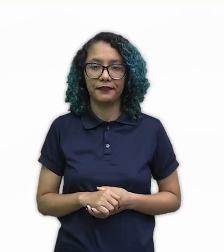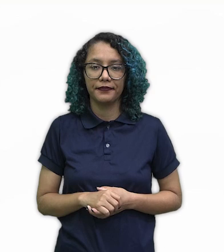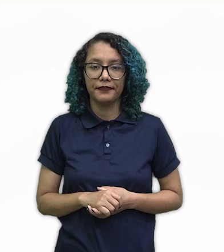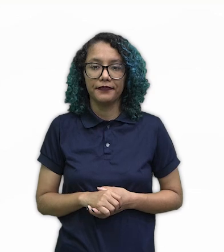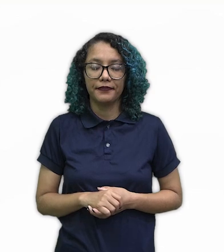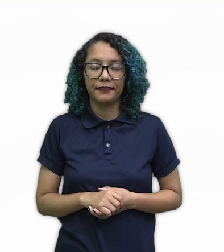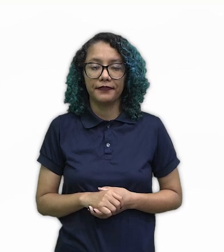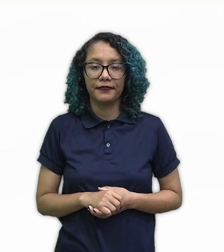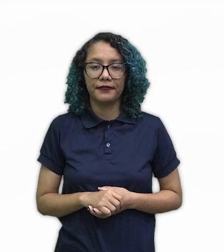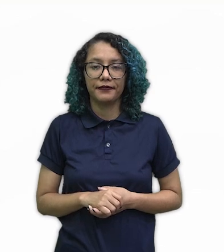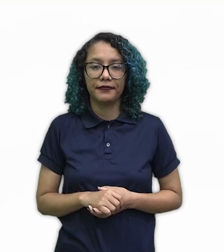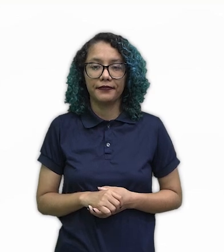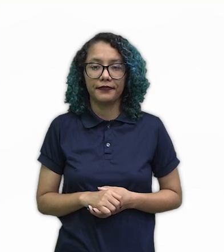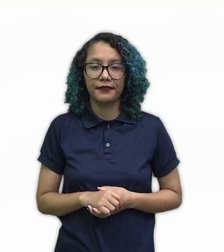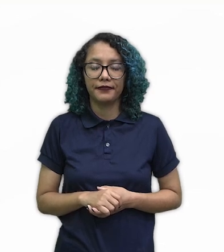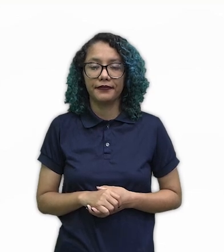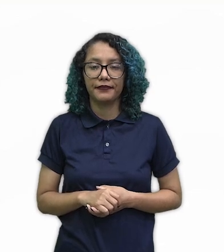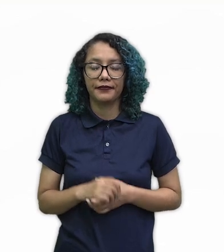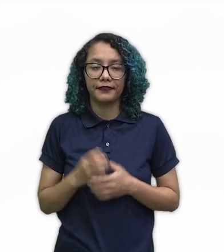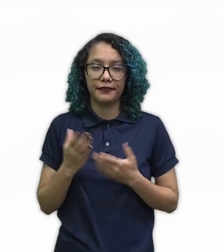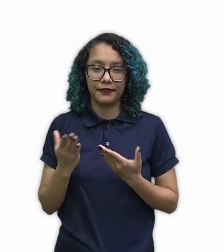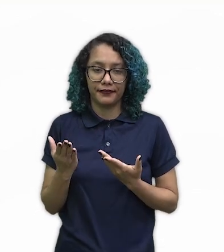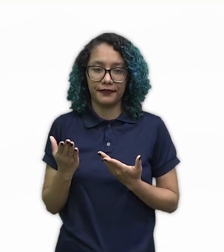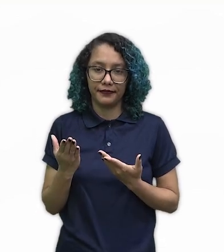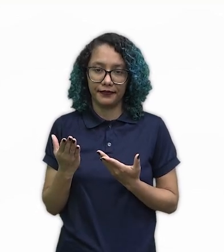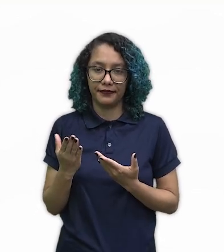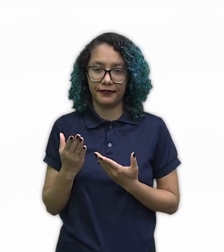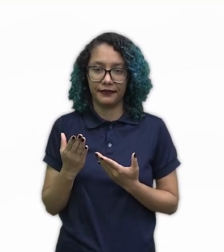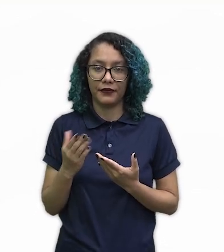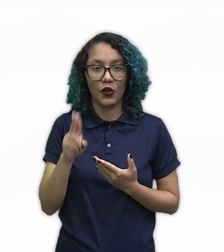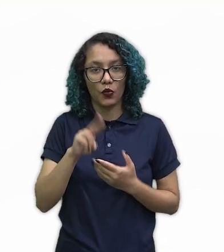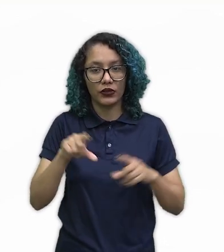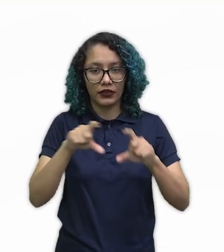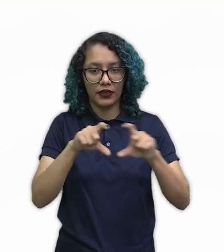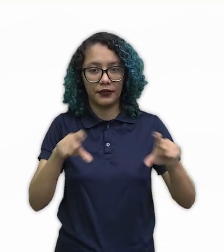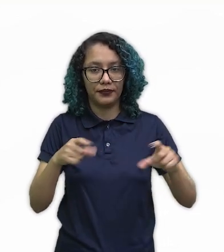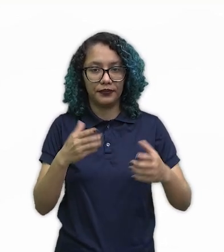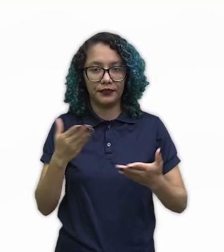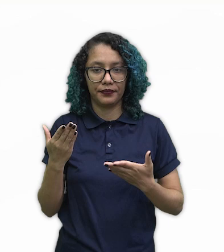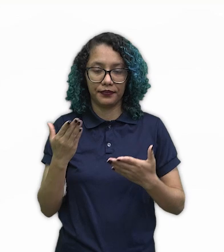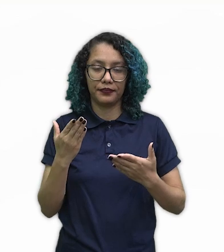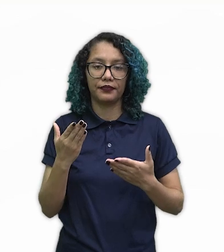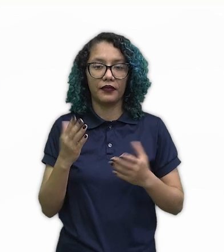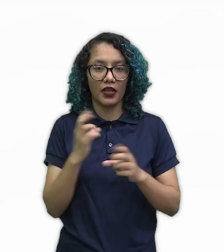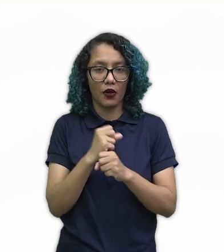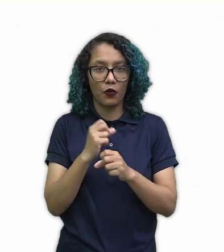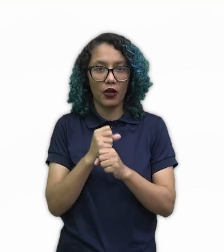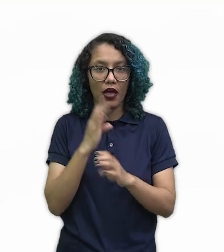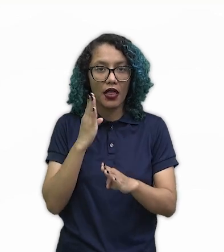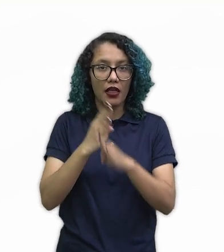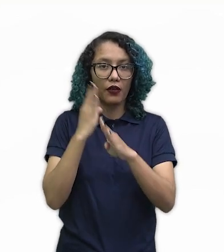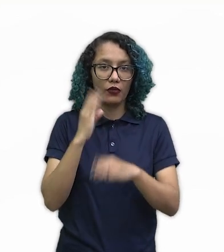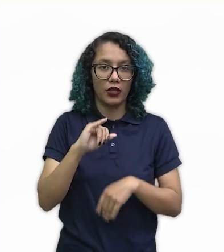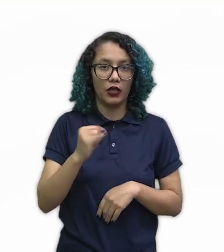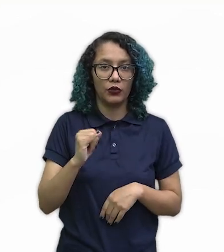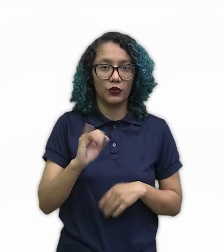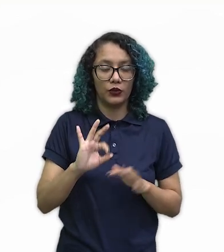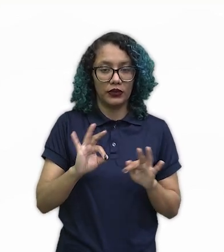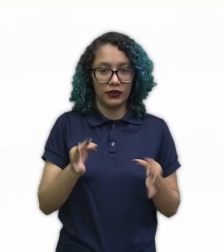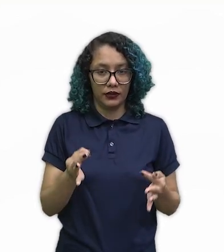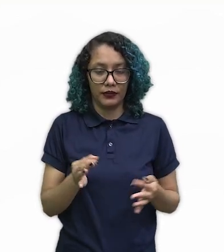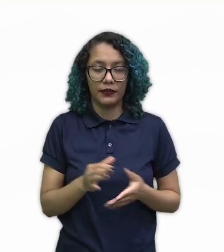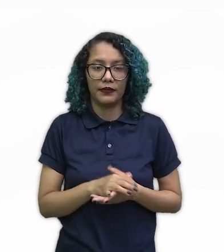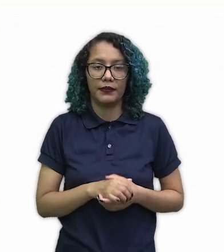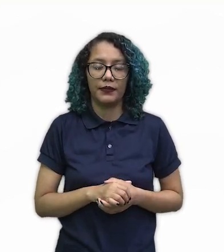você usar essa fórmula, que o juro é igual ao capital multiplicado pela taxa vezes o tempo, que no caso aqui representamos pela letra I.